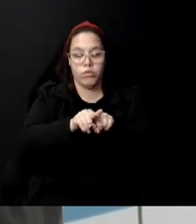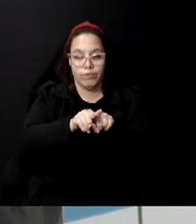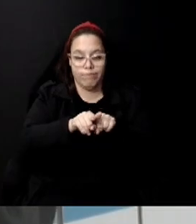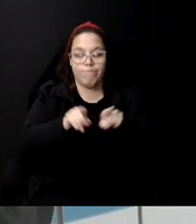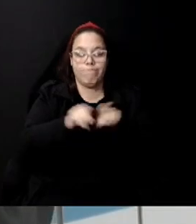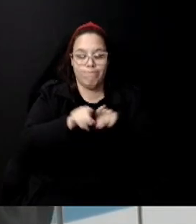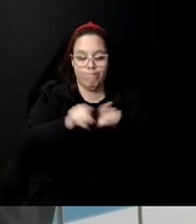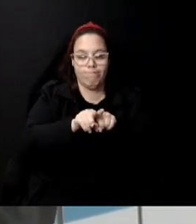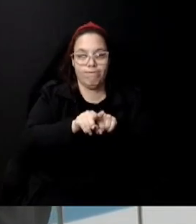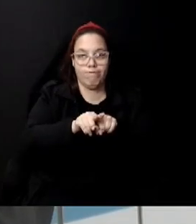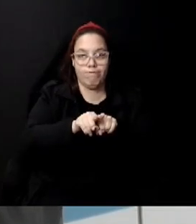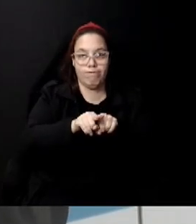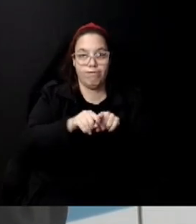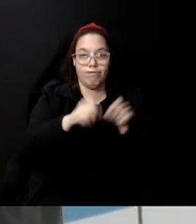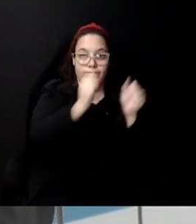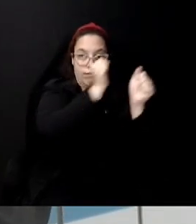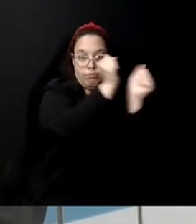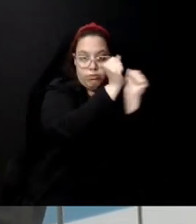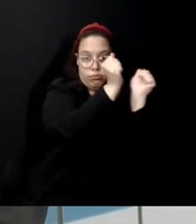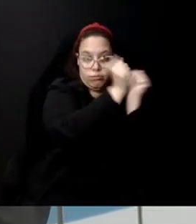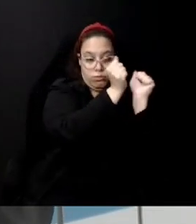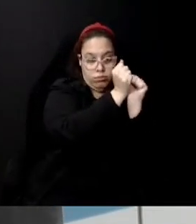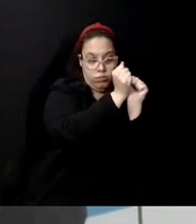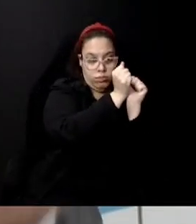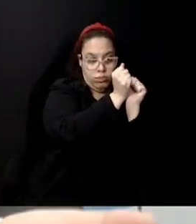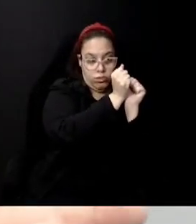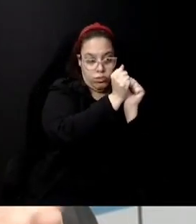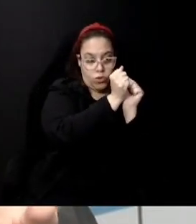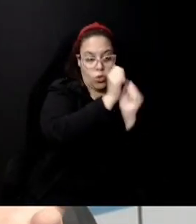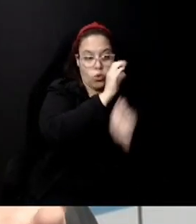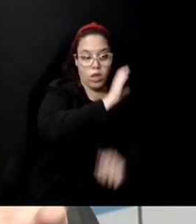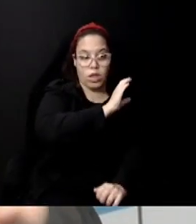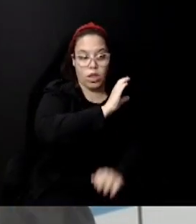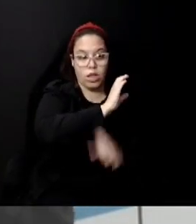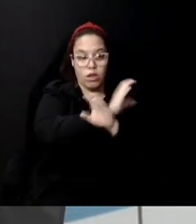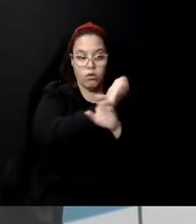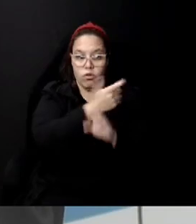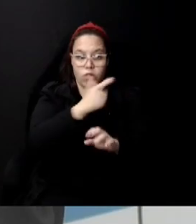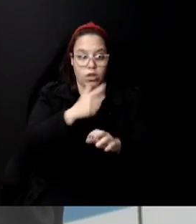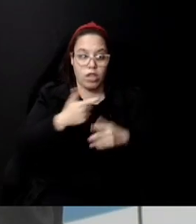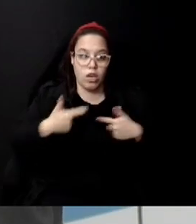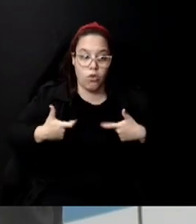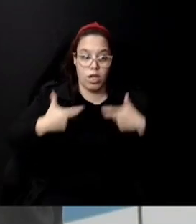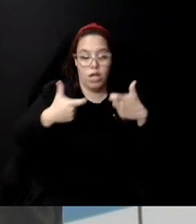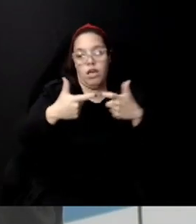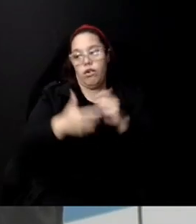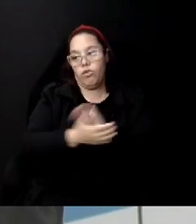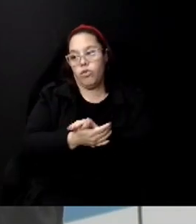os prisioneiros, né, os civis, os não combatentes. Porque